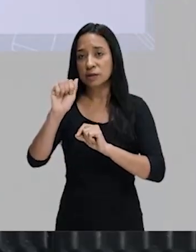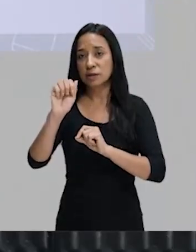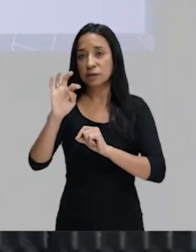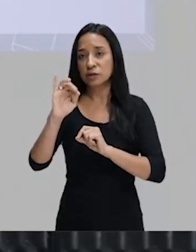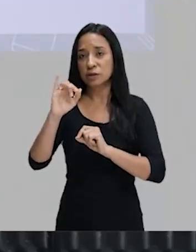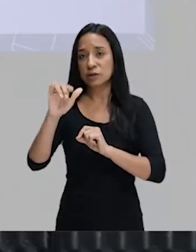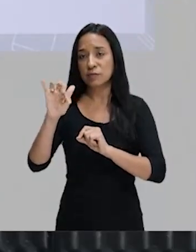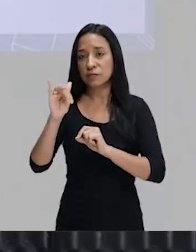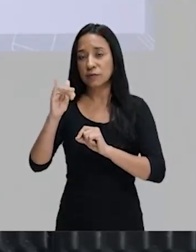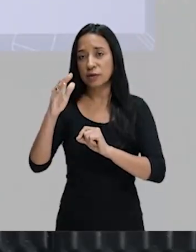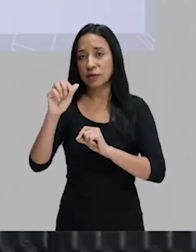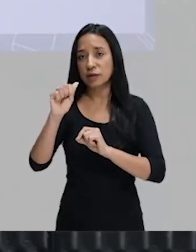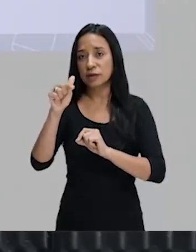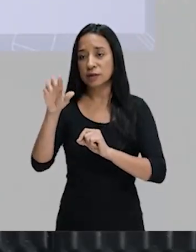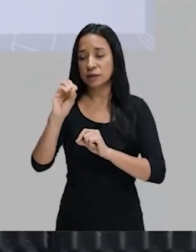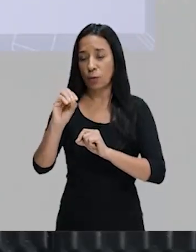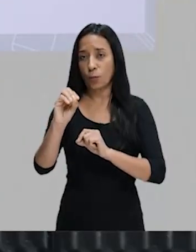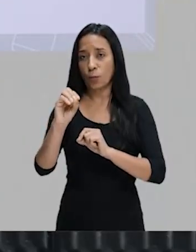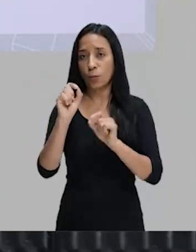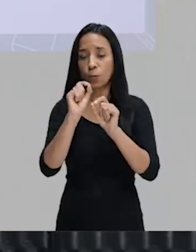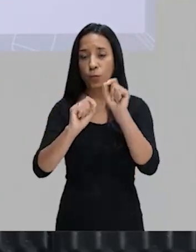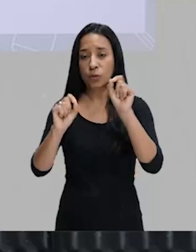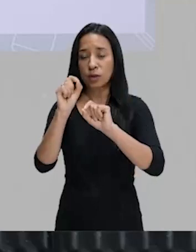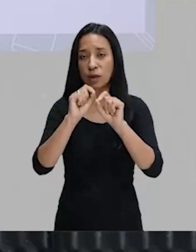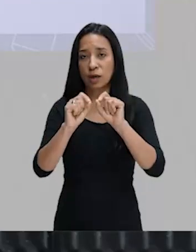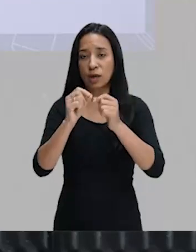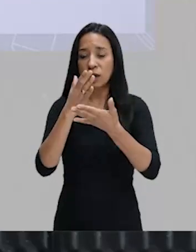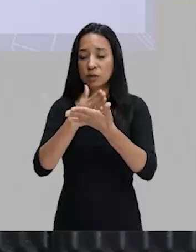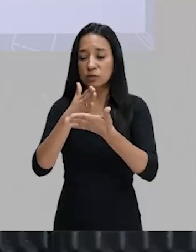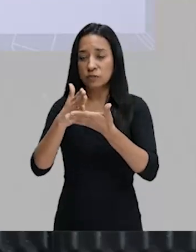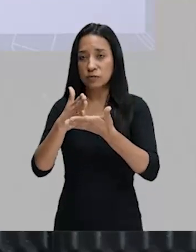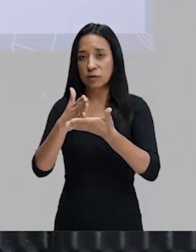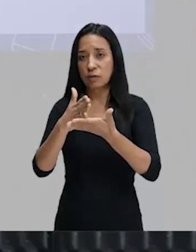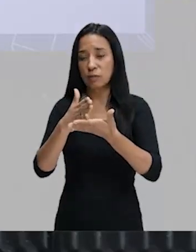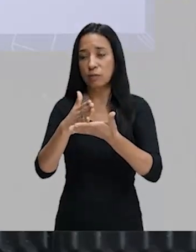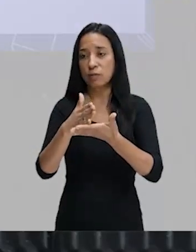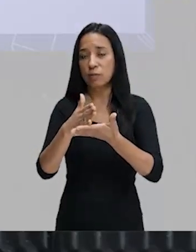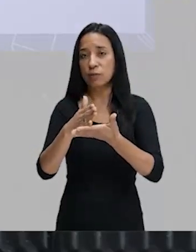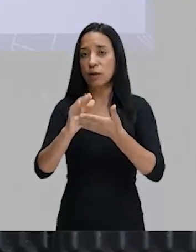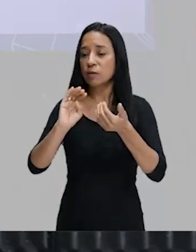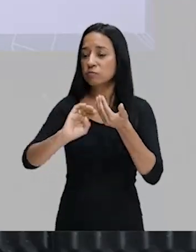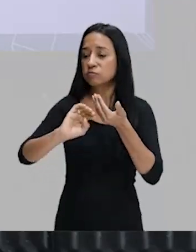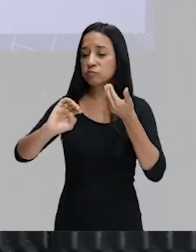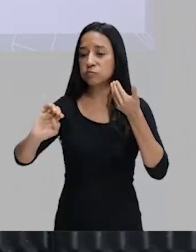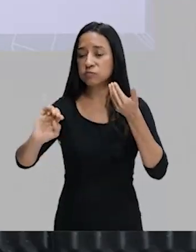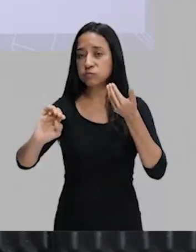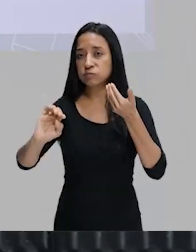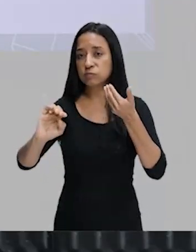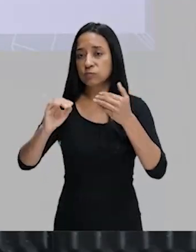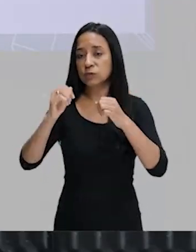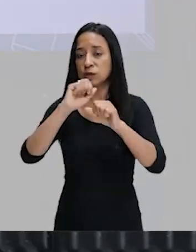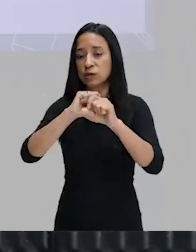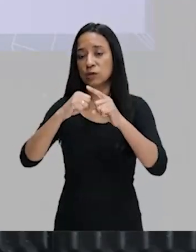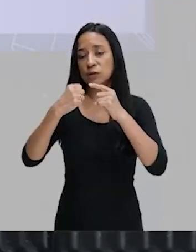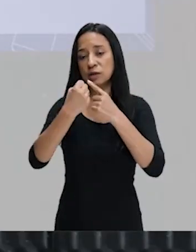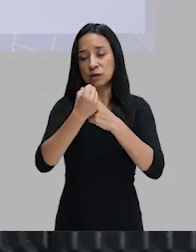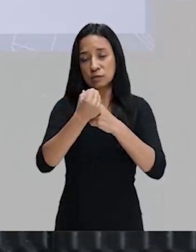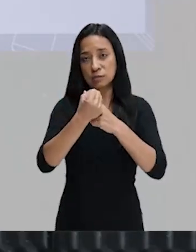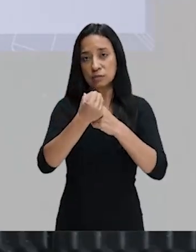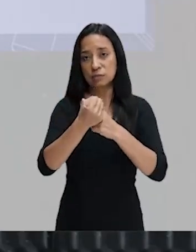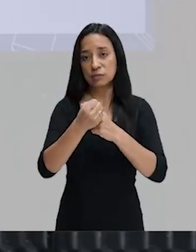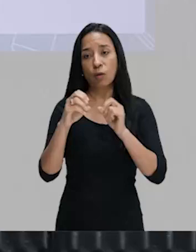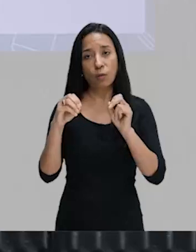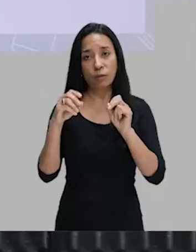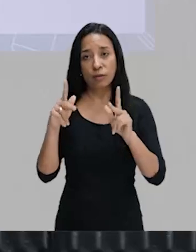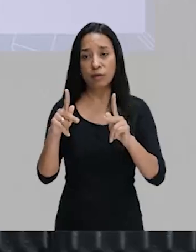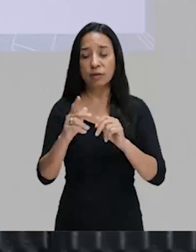Você já lembrou que estratificação é a divisão da sociedade em estratos ou camadas.